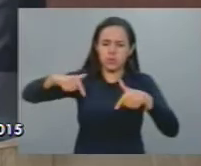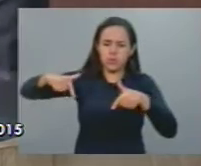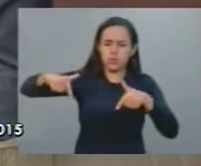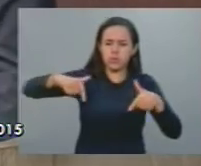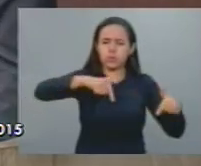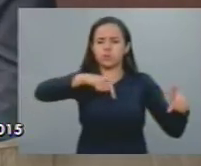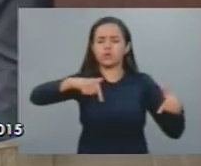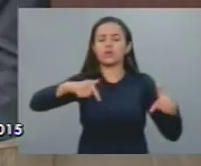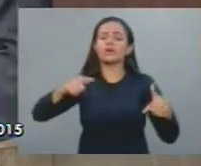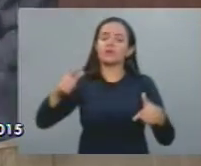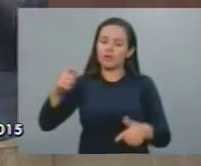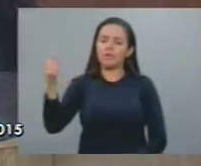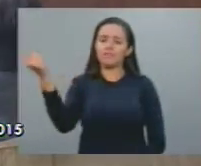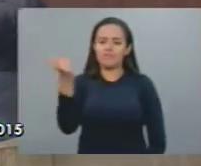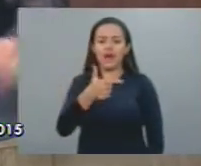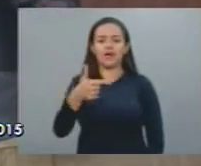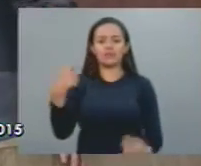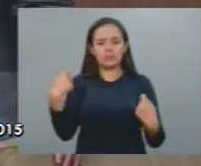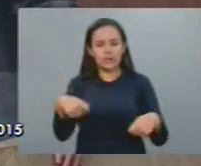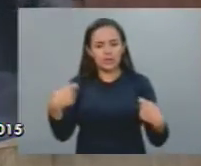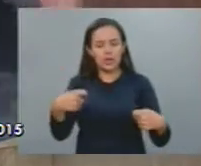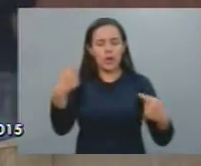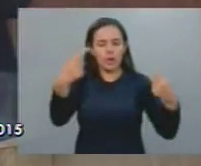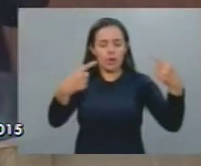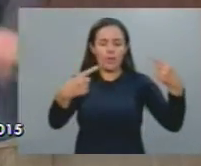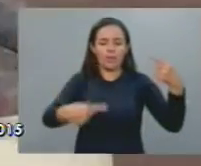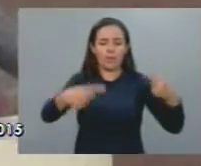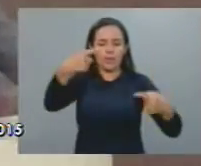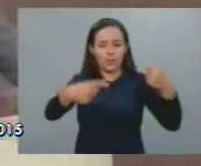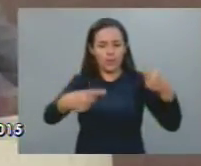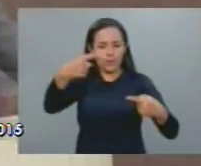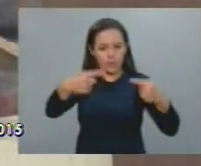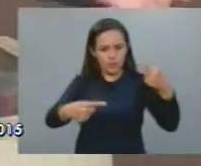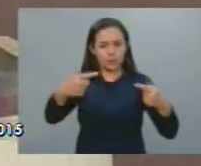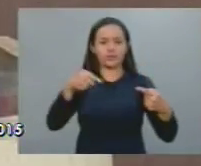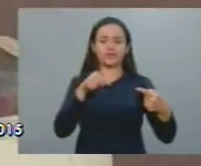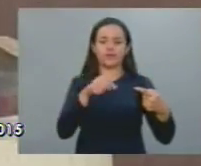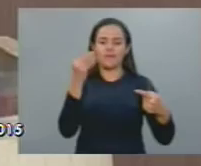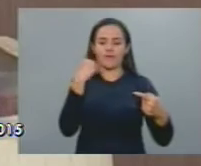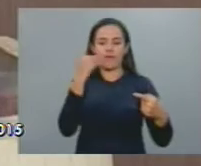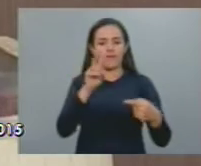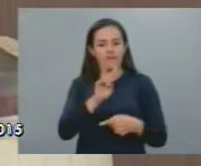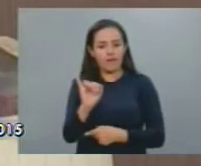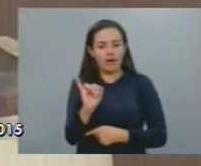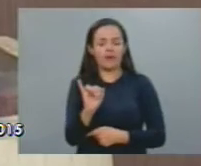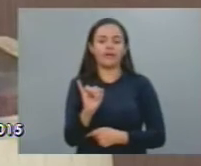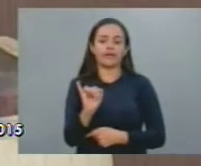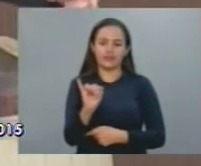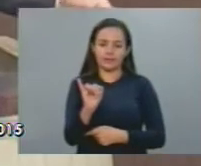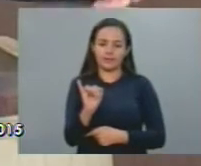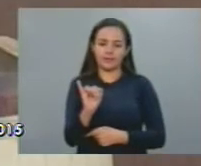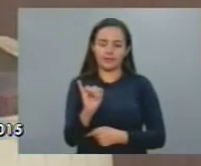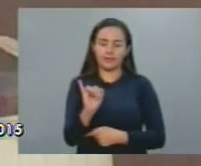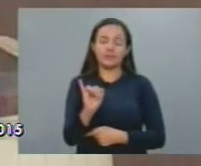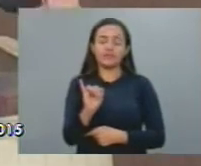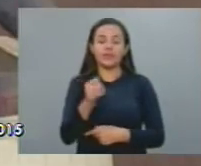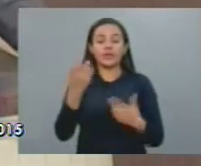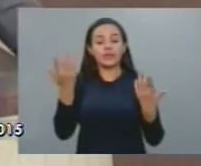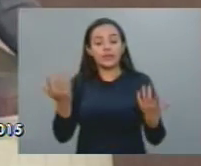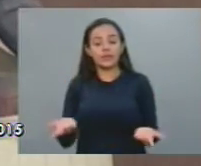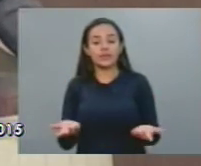nos debruçar de que o poder popular, ele não encontra eco nas institucionalidades,